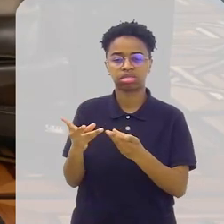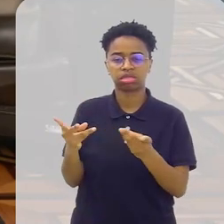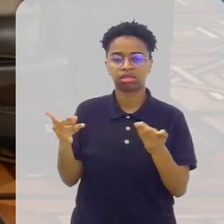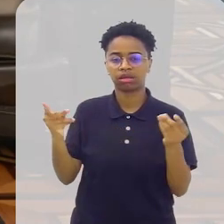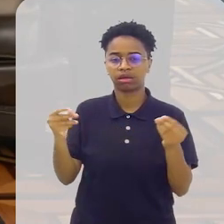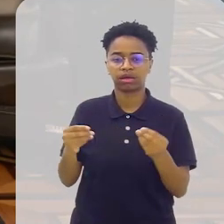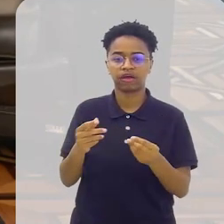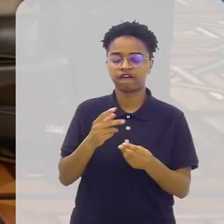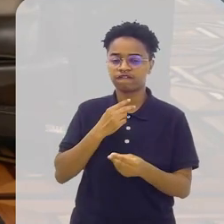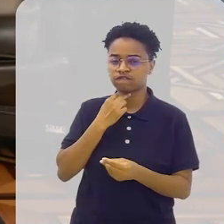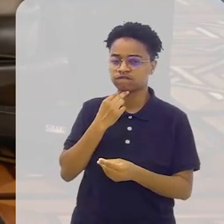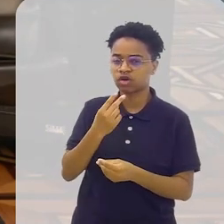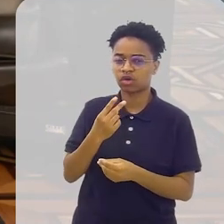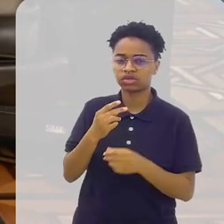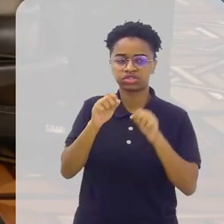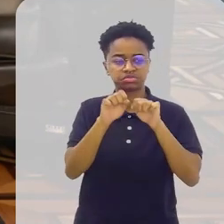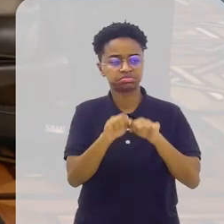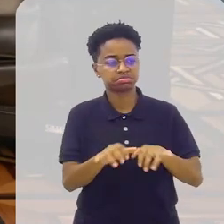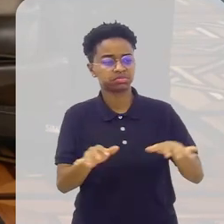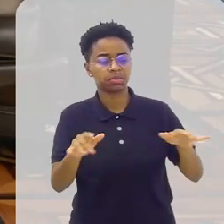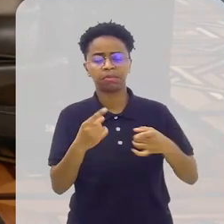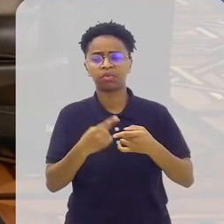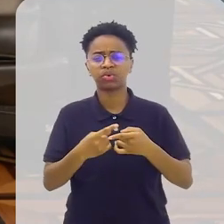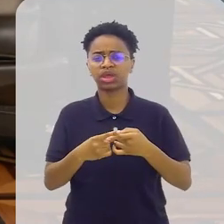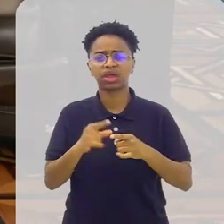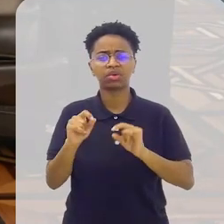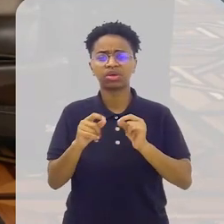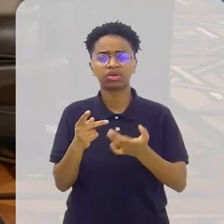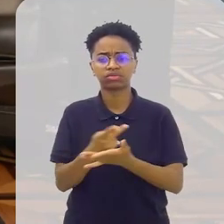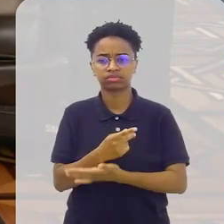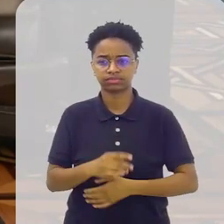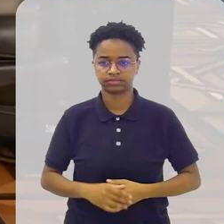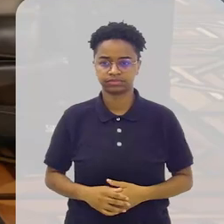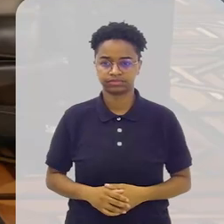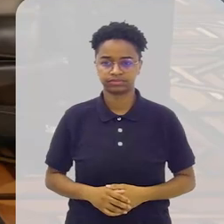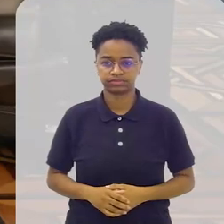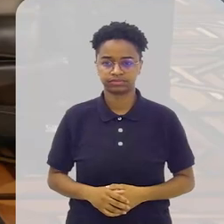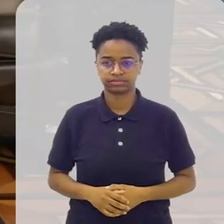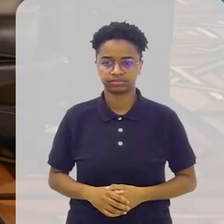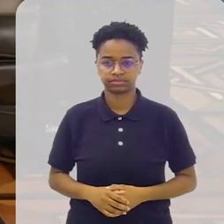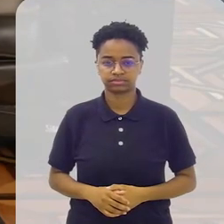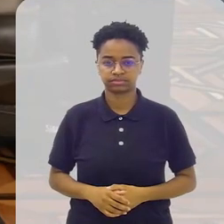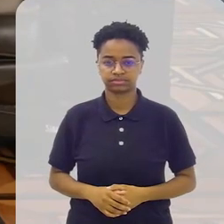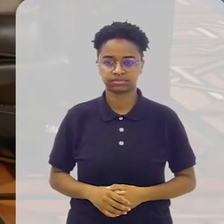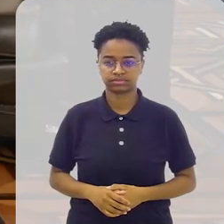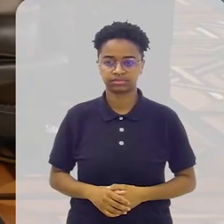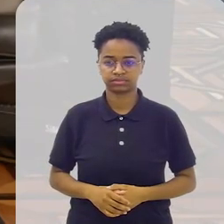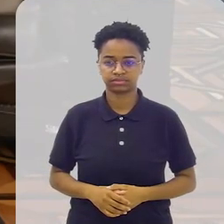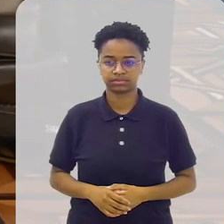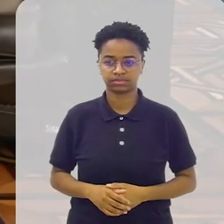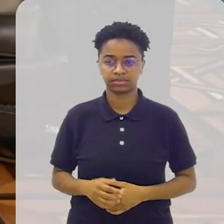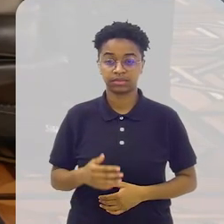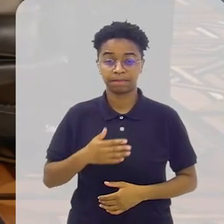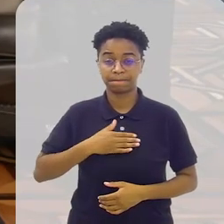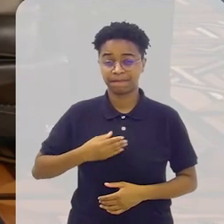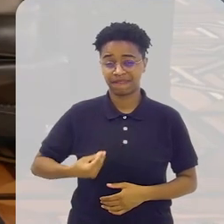todos e se potencial da tua voz nos lugares porque o que aconteceu